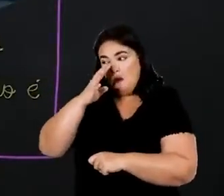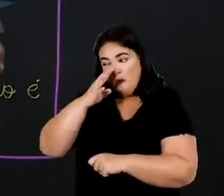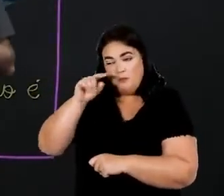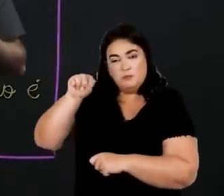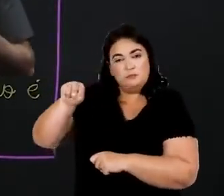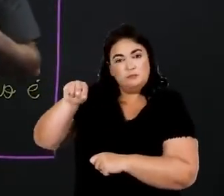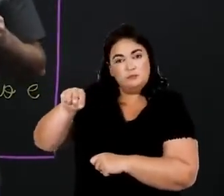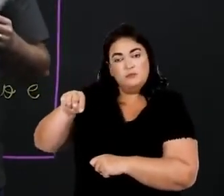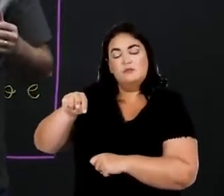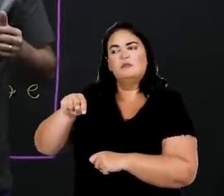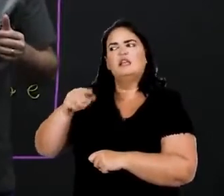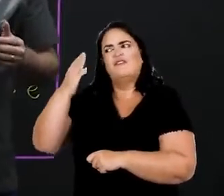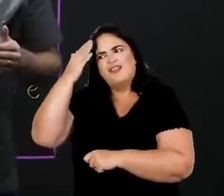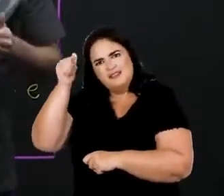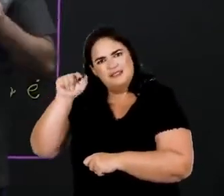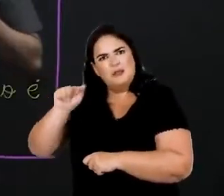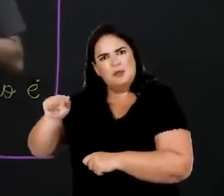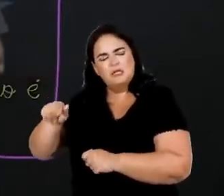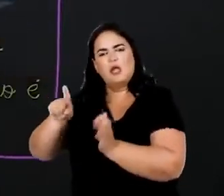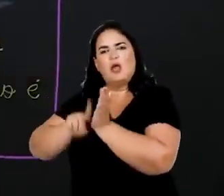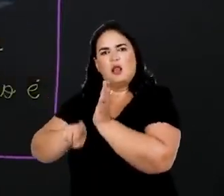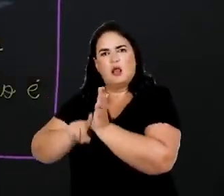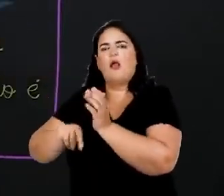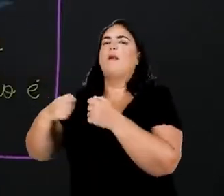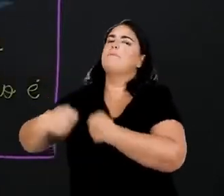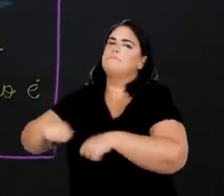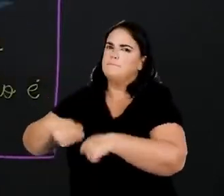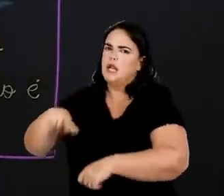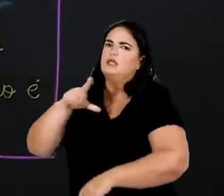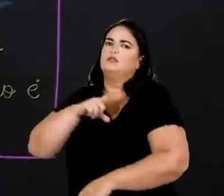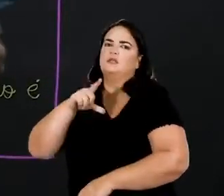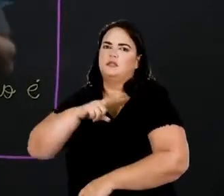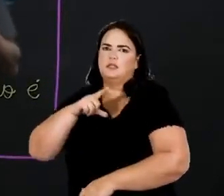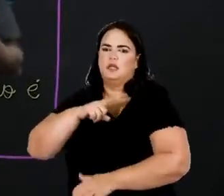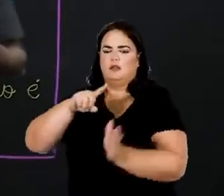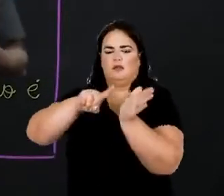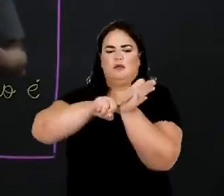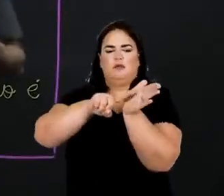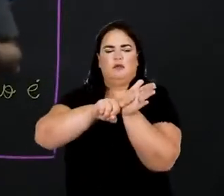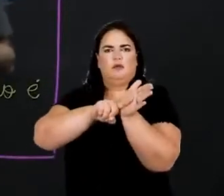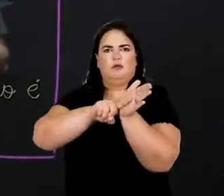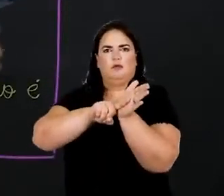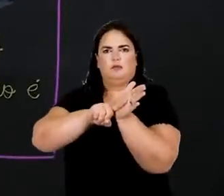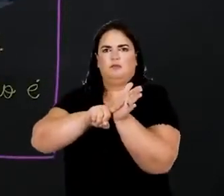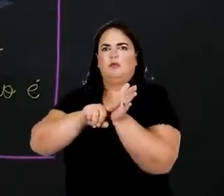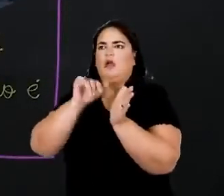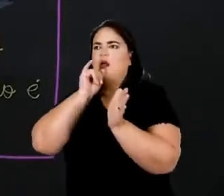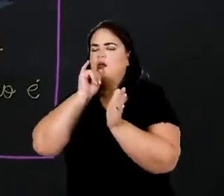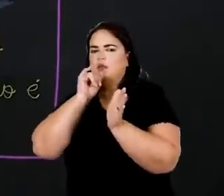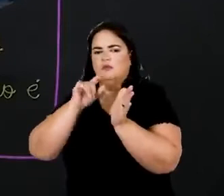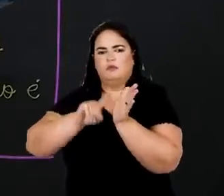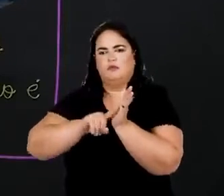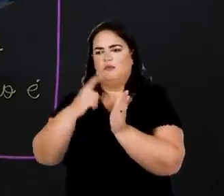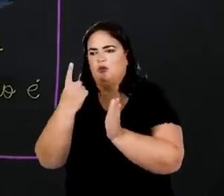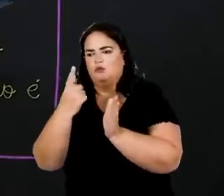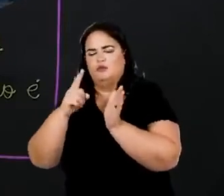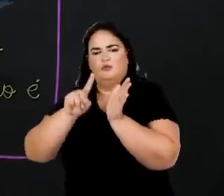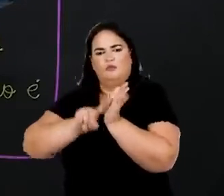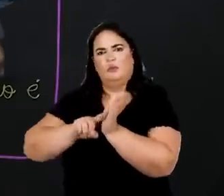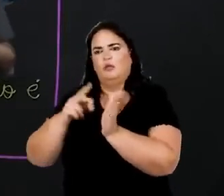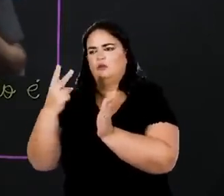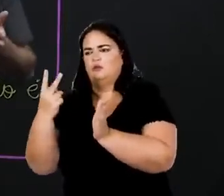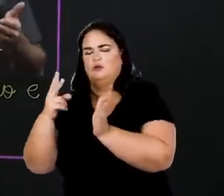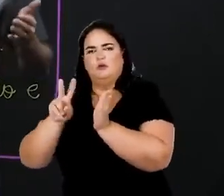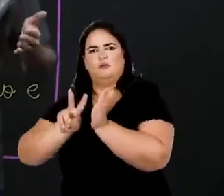reconhecer o número inteiro negativo ou Obrigatoriamente ele tem que ver acompanhado do sinal de subtração